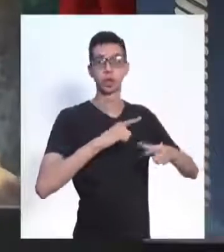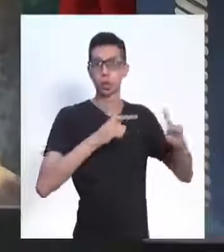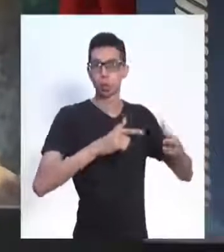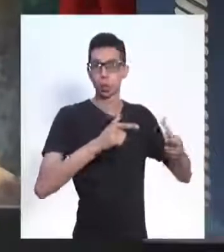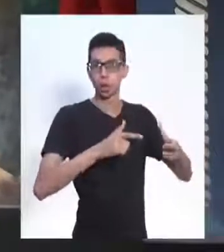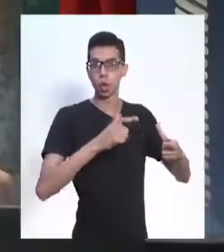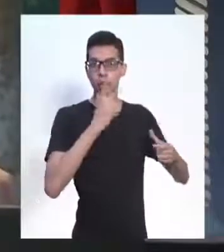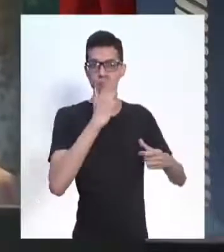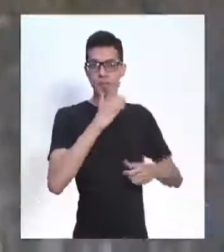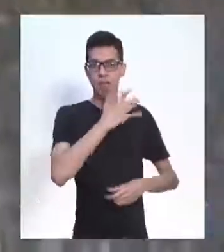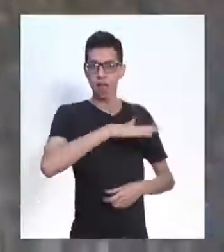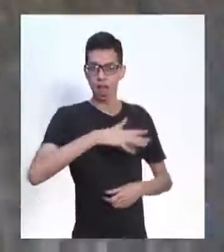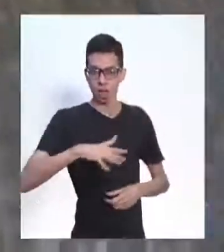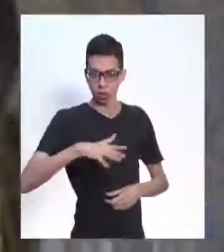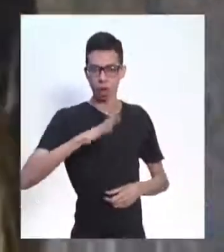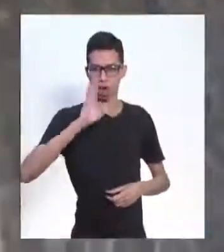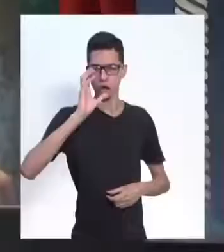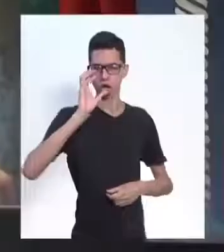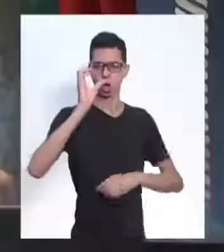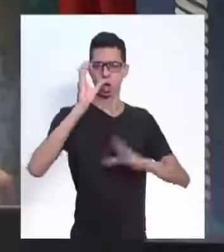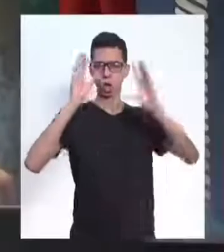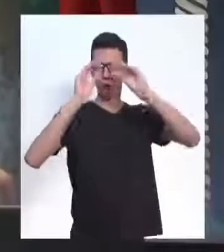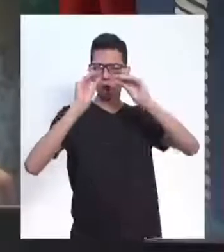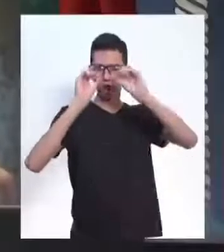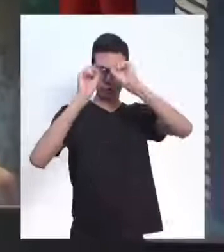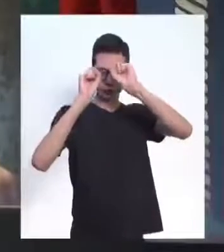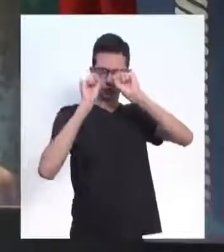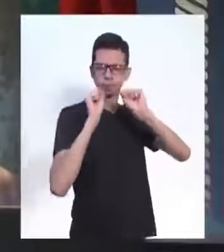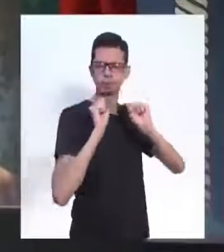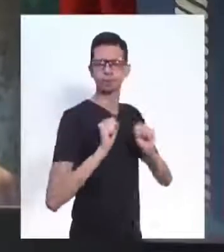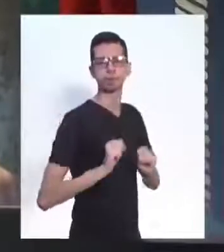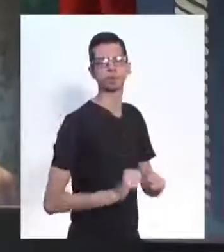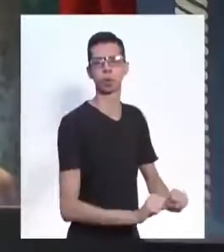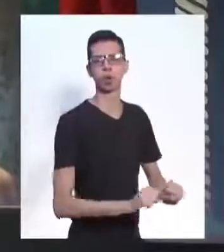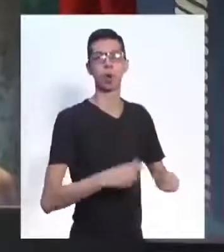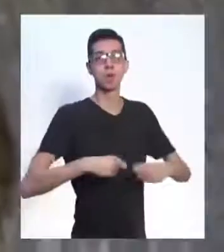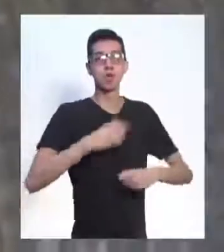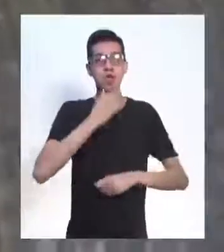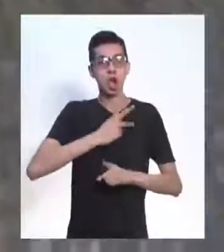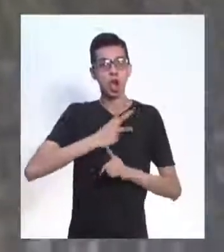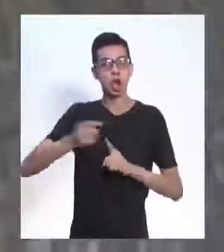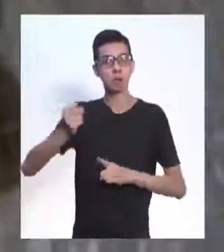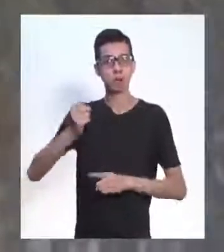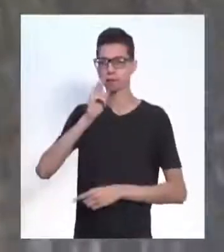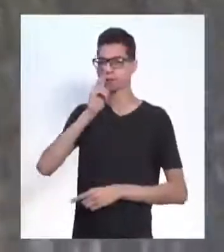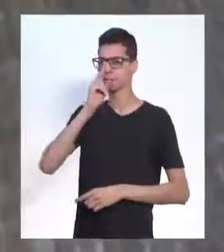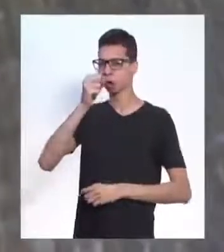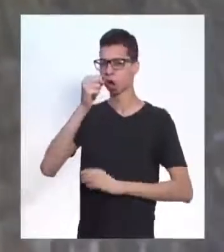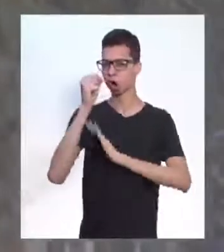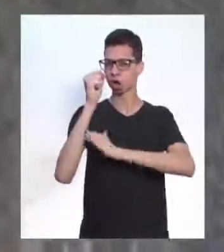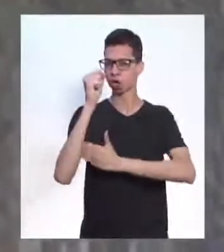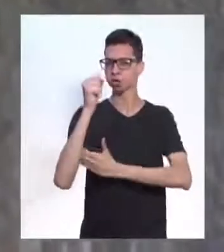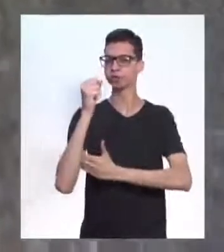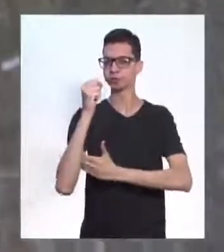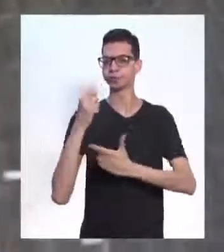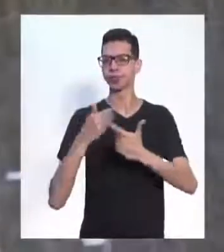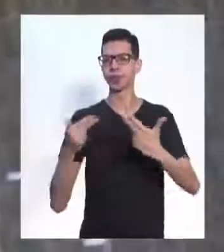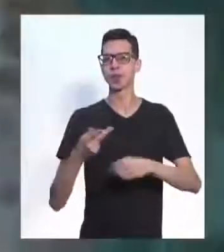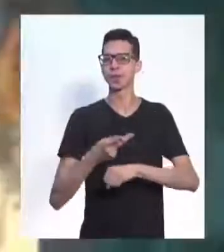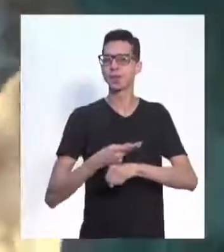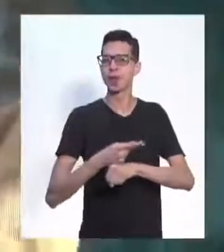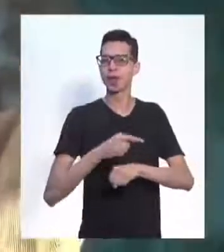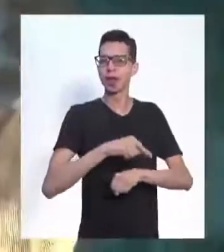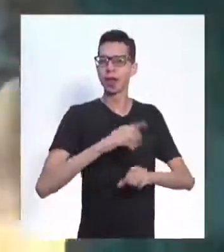fundo das águas. Lá no rio. E tem que ser um guerreiro muito forte e sábio para buscar o coco de Tucumã com a